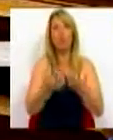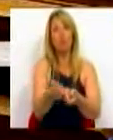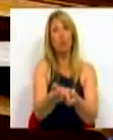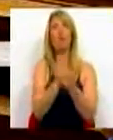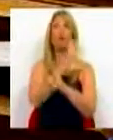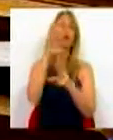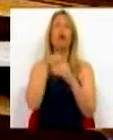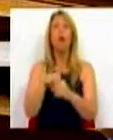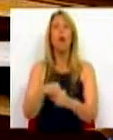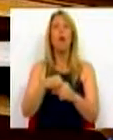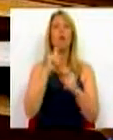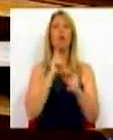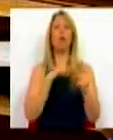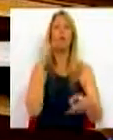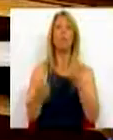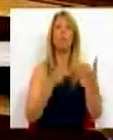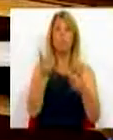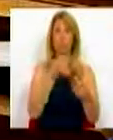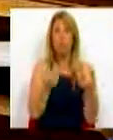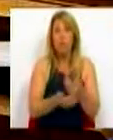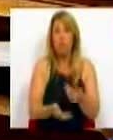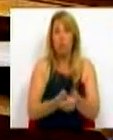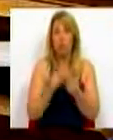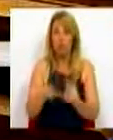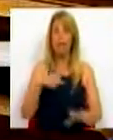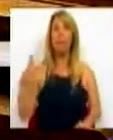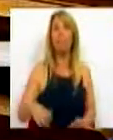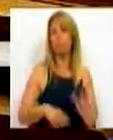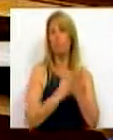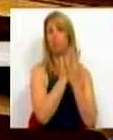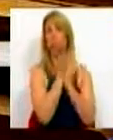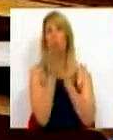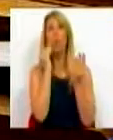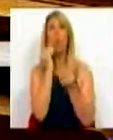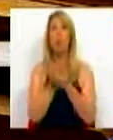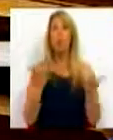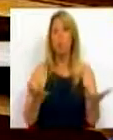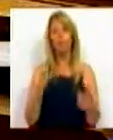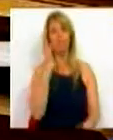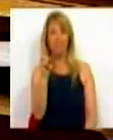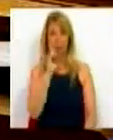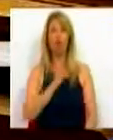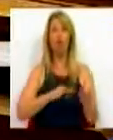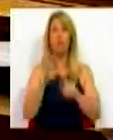um diagnóstico multidimensional do idoso em Portugal. Como vê a senhora deputada Isabel Galriça Neto, não